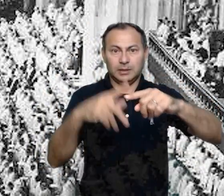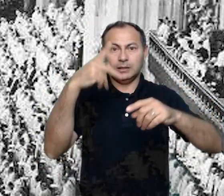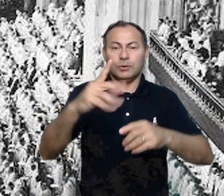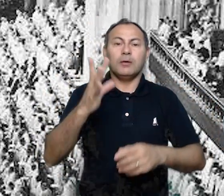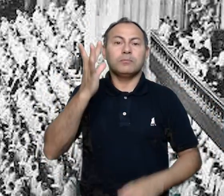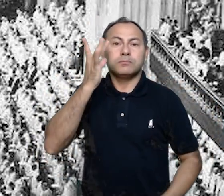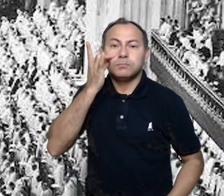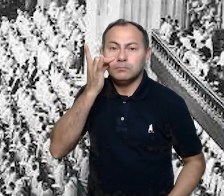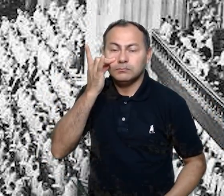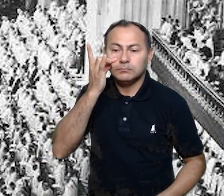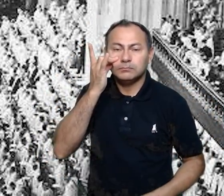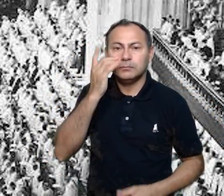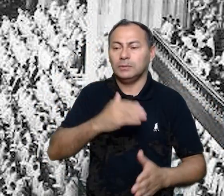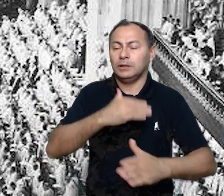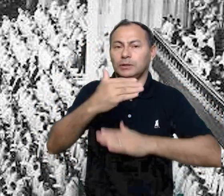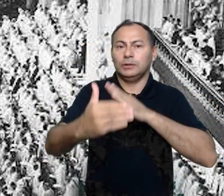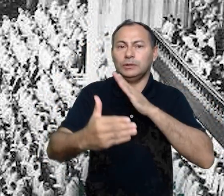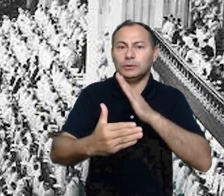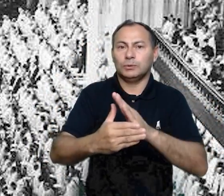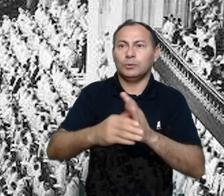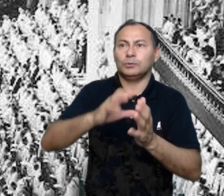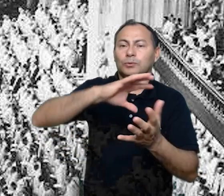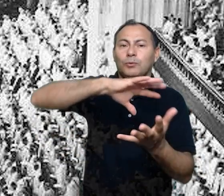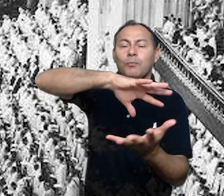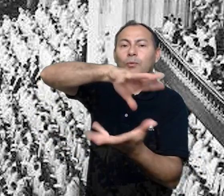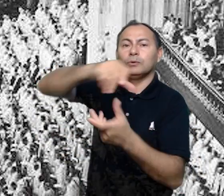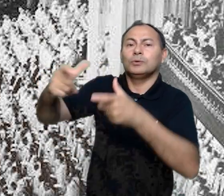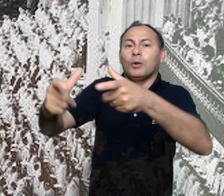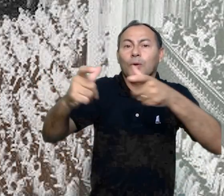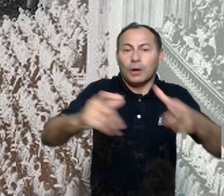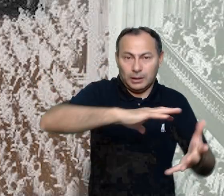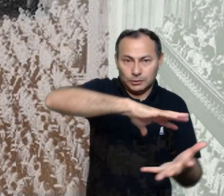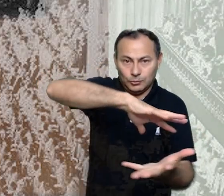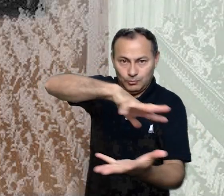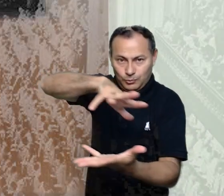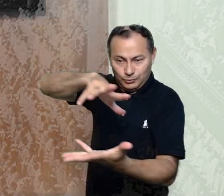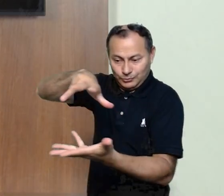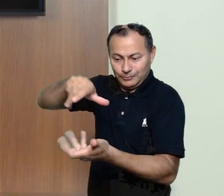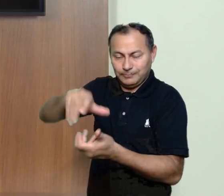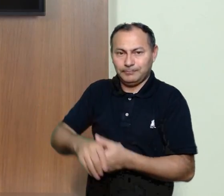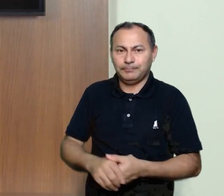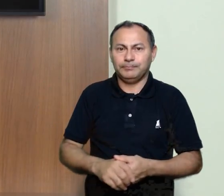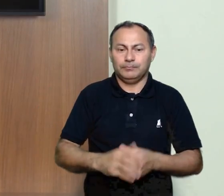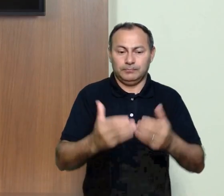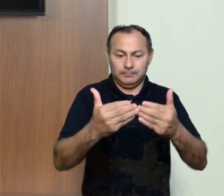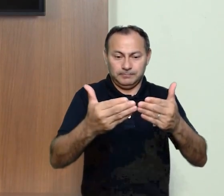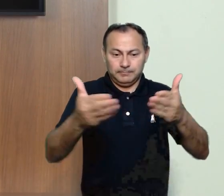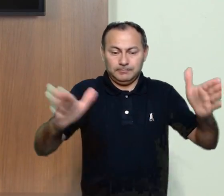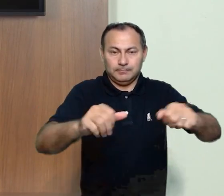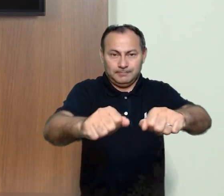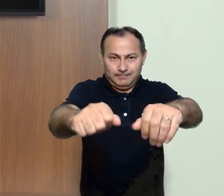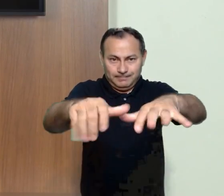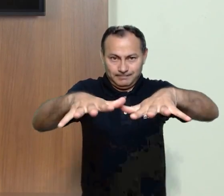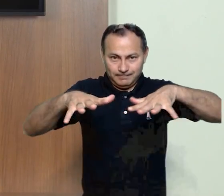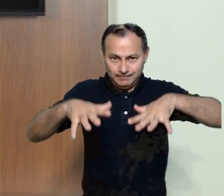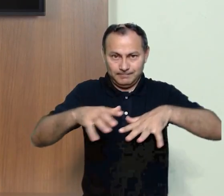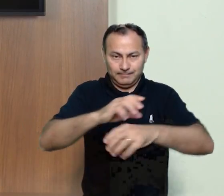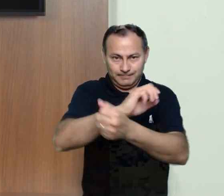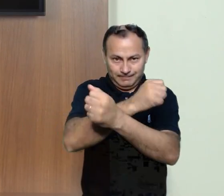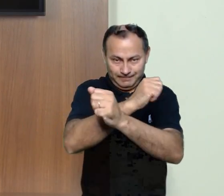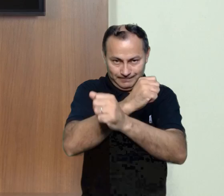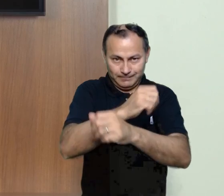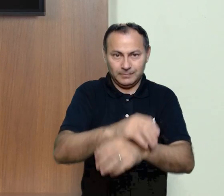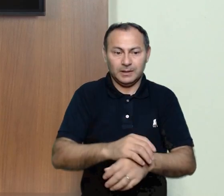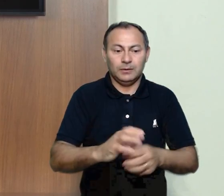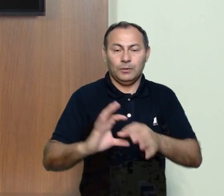sua presença em todos os cantos do mundo. Na abertura do concílio, num